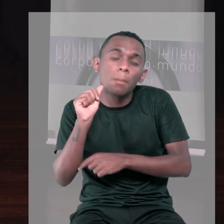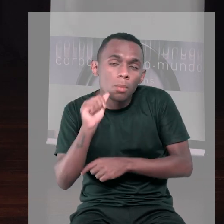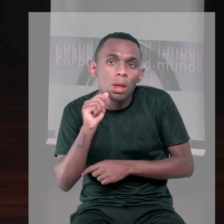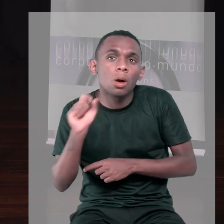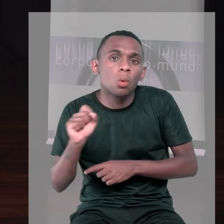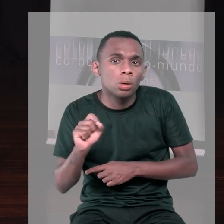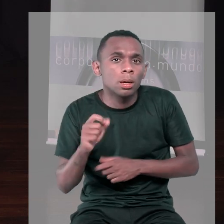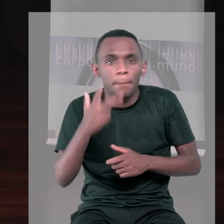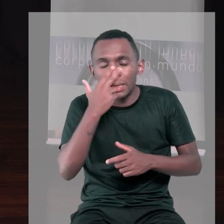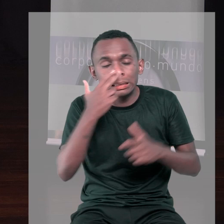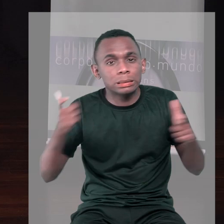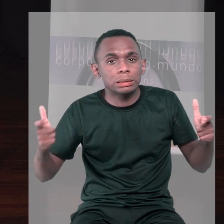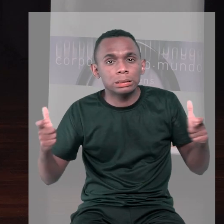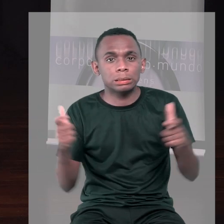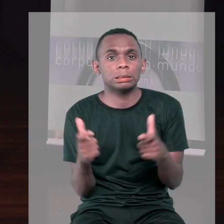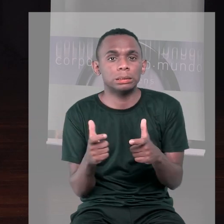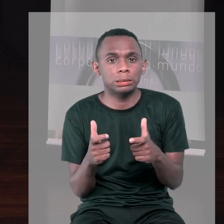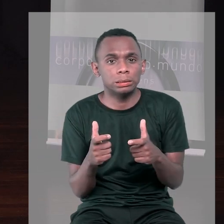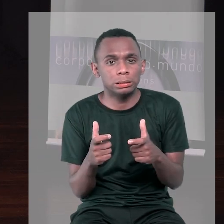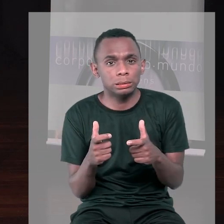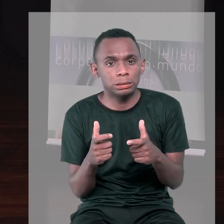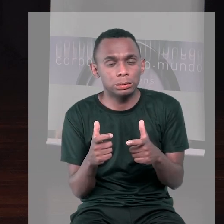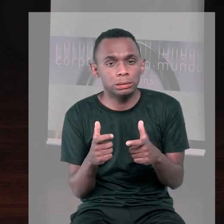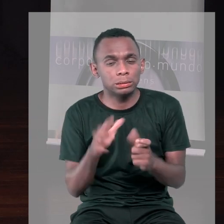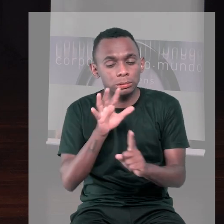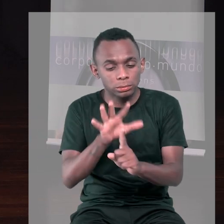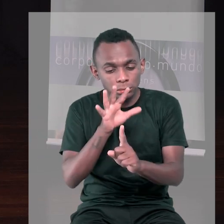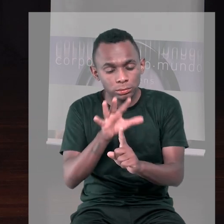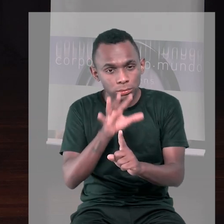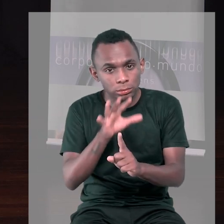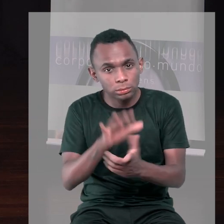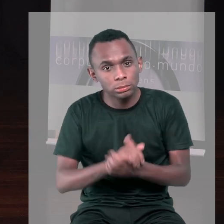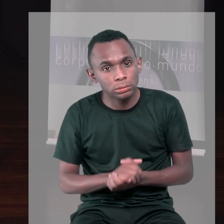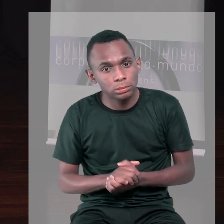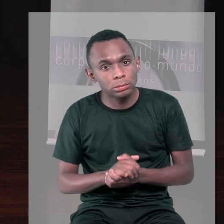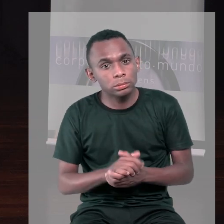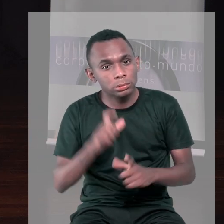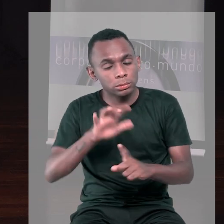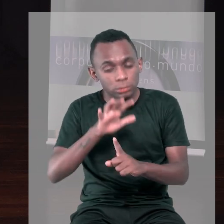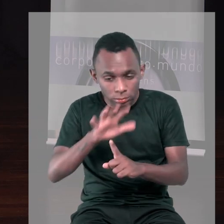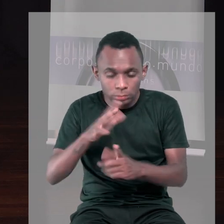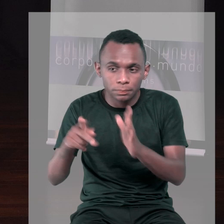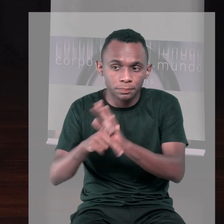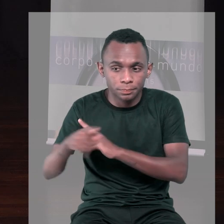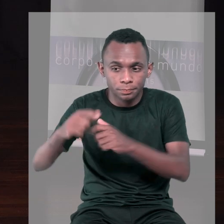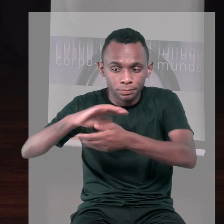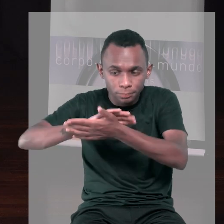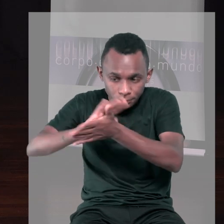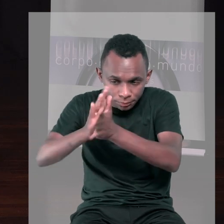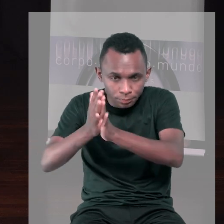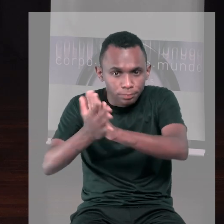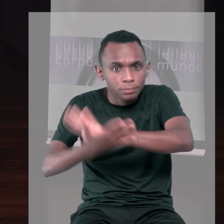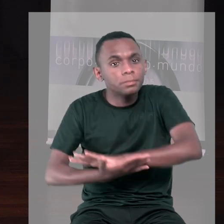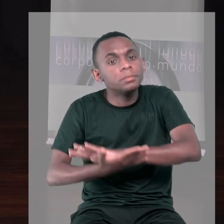num crime banal, por intermédio da figura de Eichmann. Eichmann seria, então, um homem banal